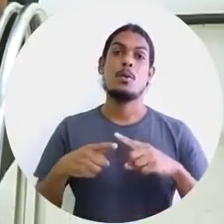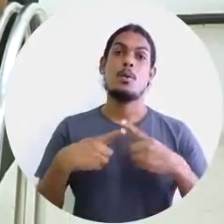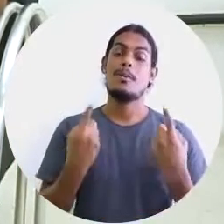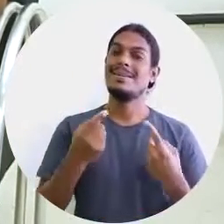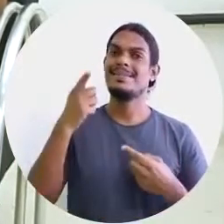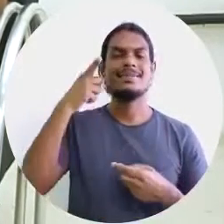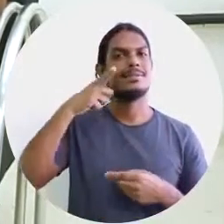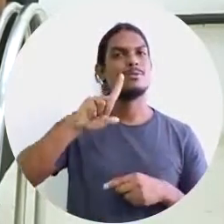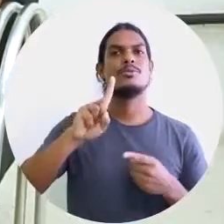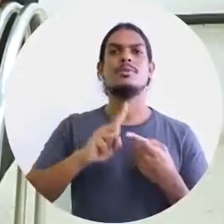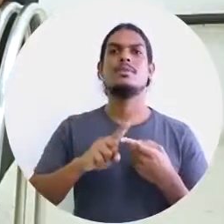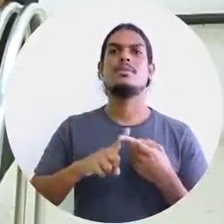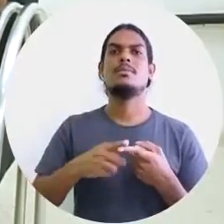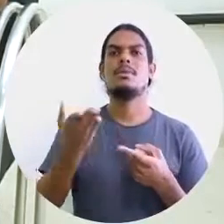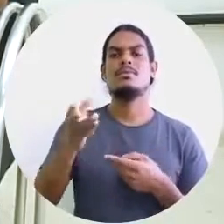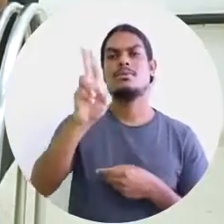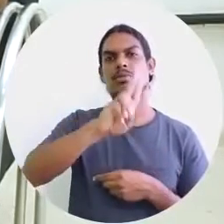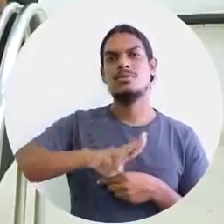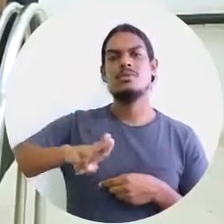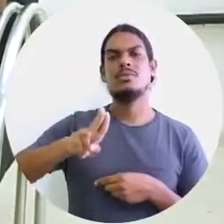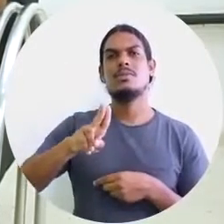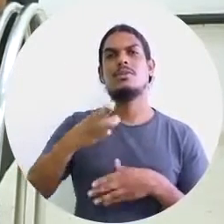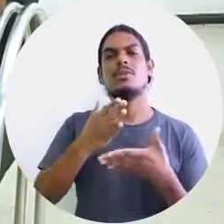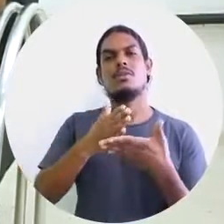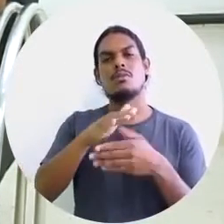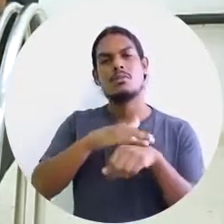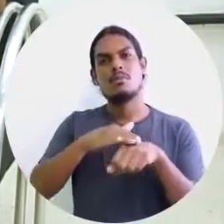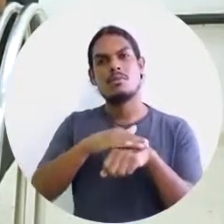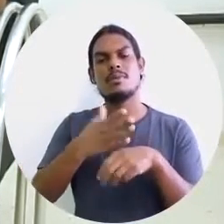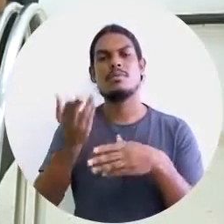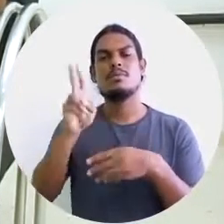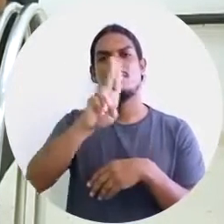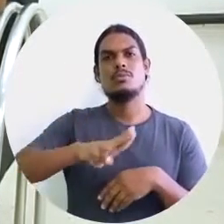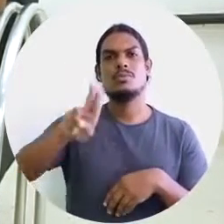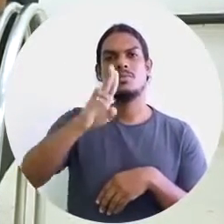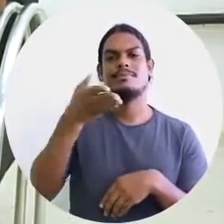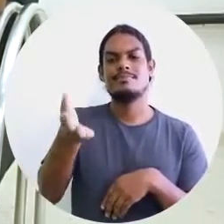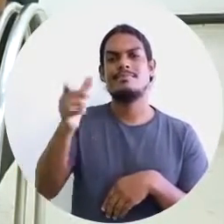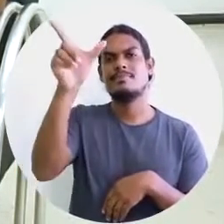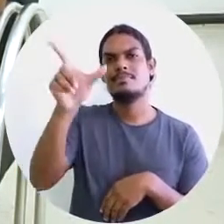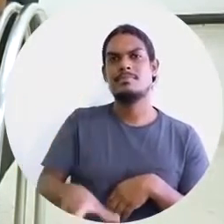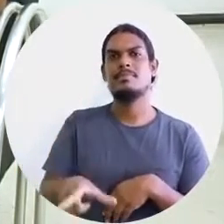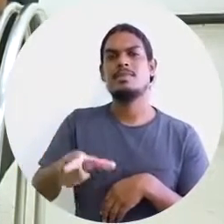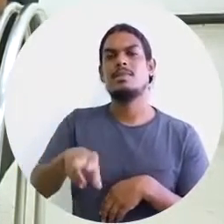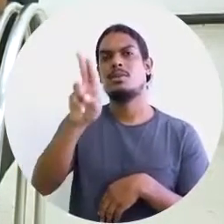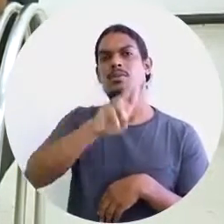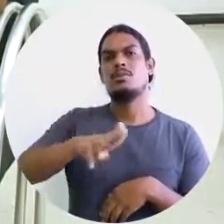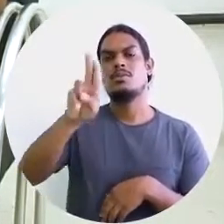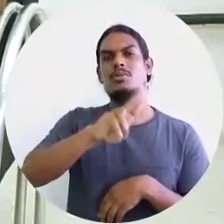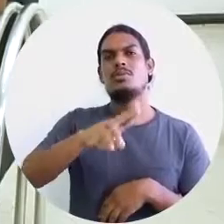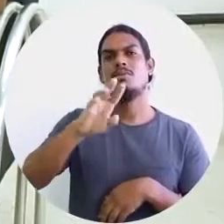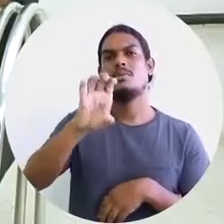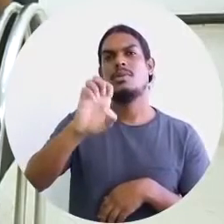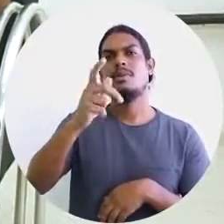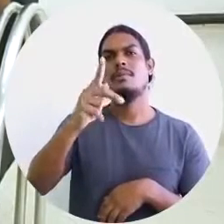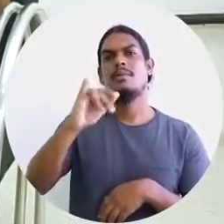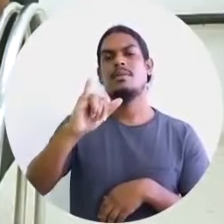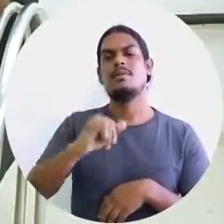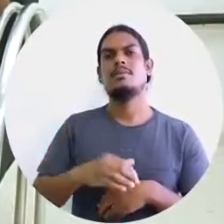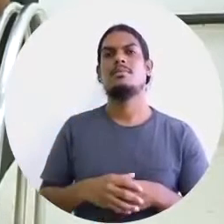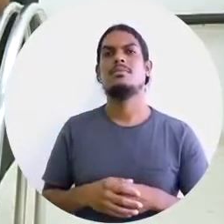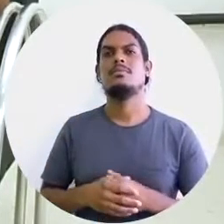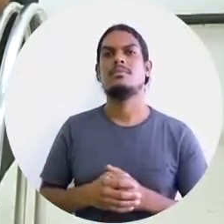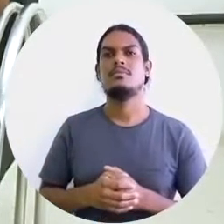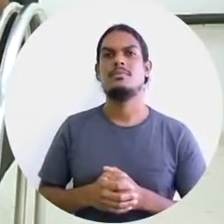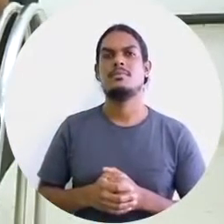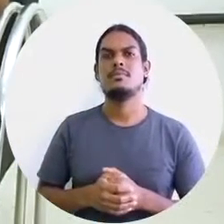for possível, é que você vai para o trabalhador. Então aí você vai colocar, por exemplo, um protetor, né? Você vai botar um protetor tipo plug. Se